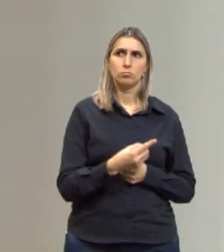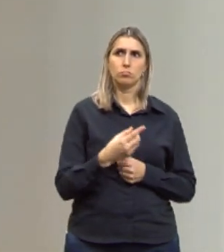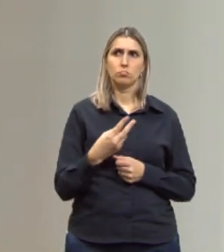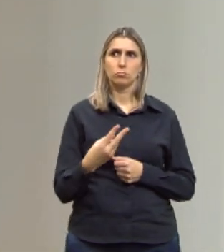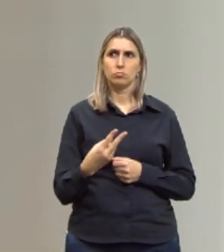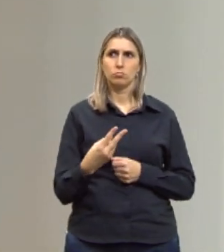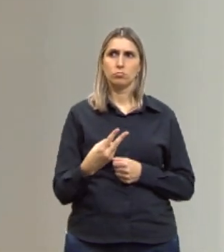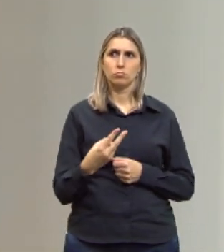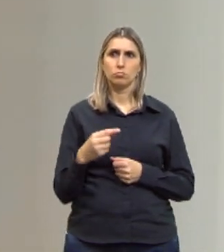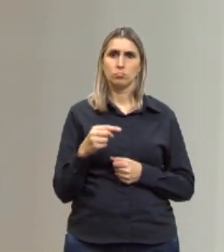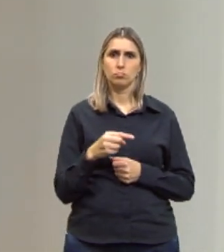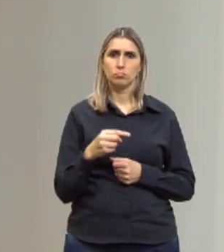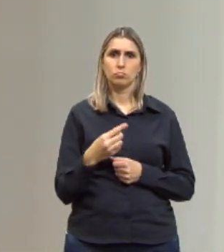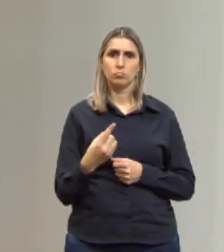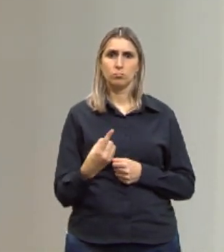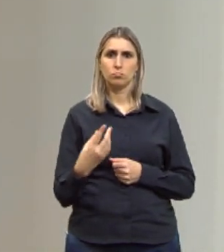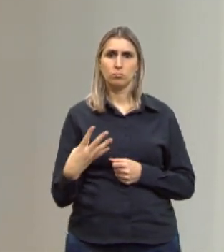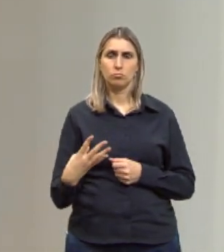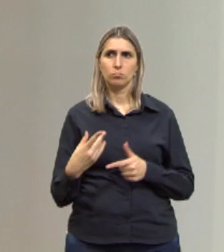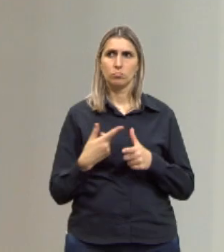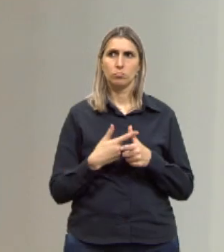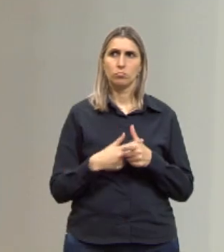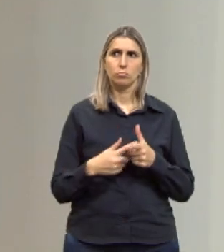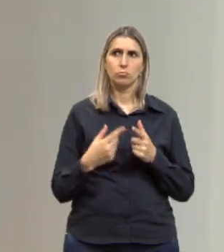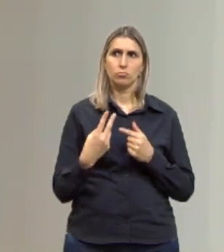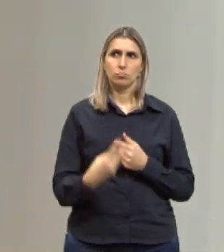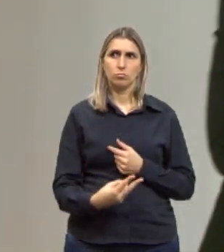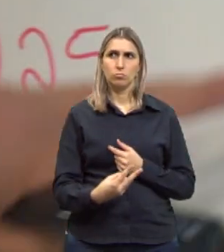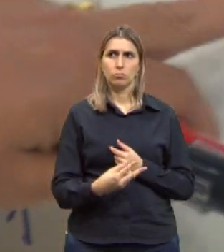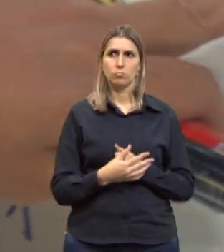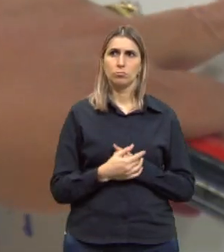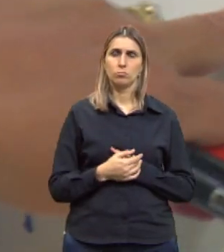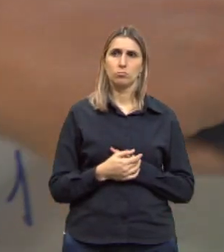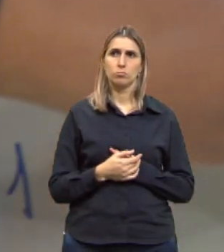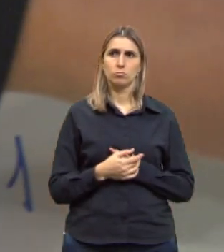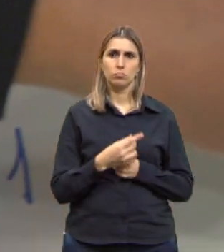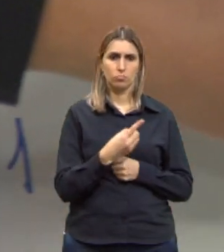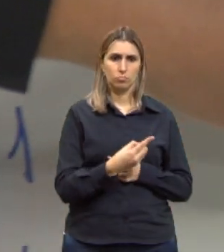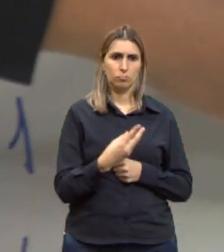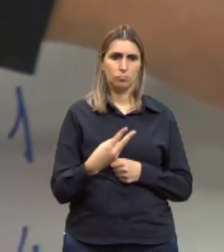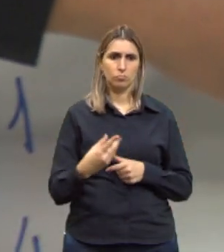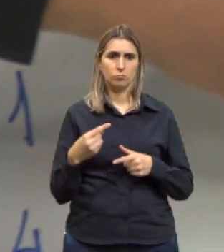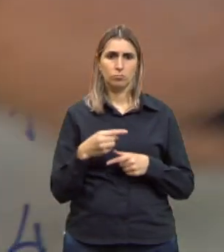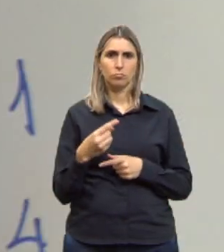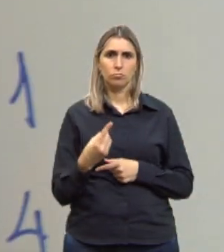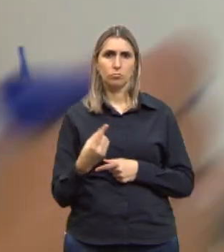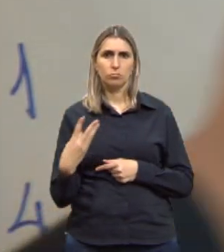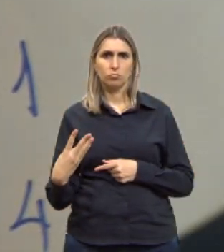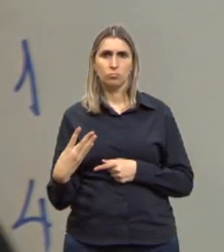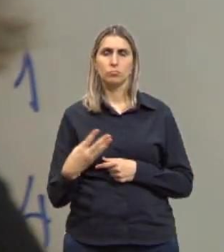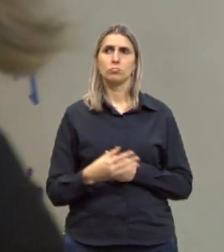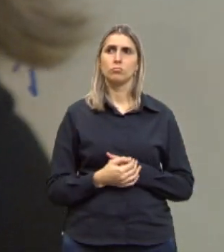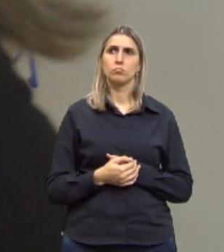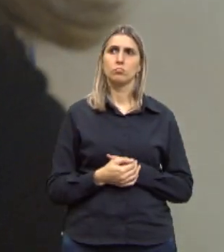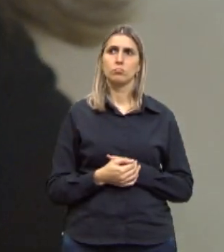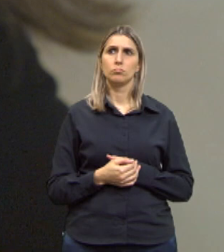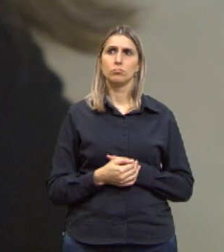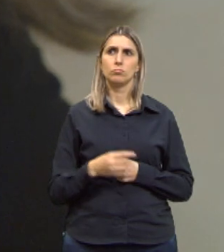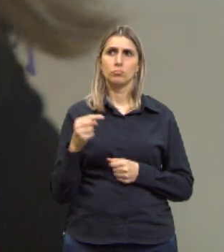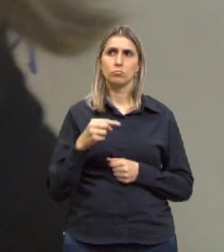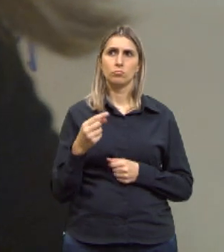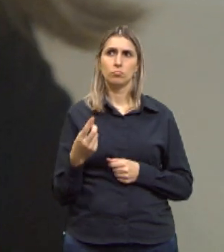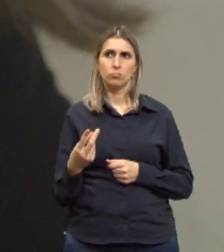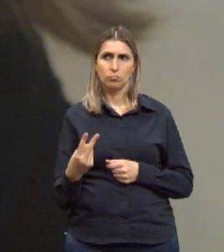12 menos 14 dividido por 2. 12 menos 14,